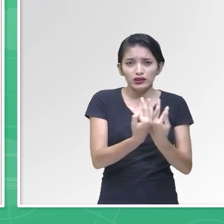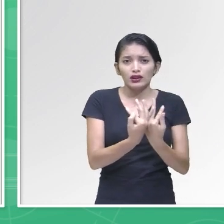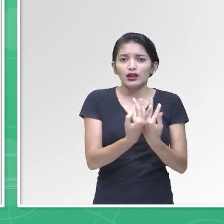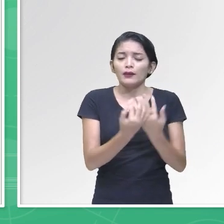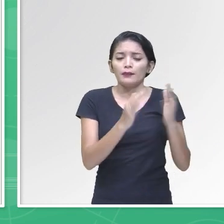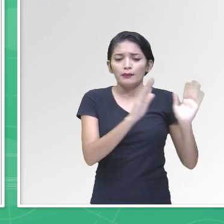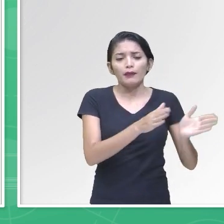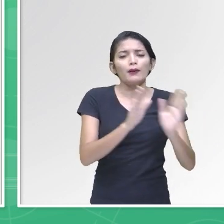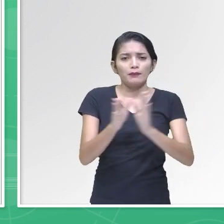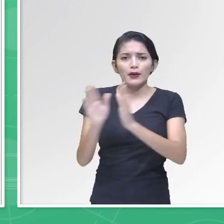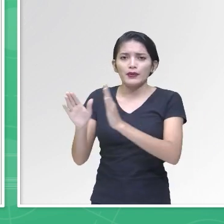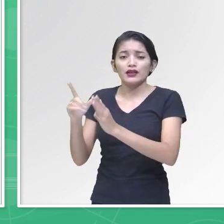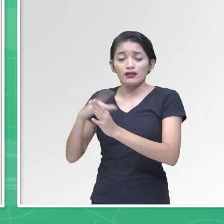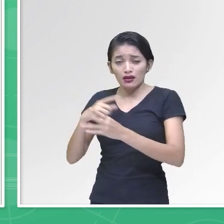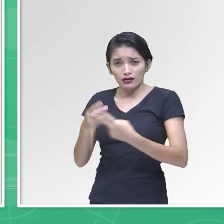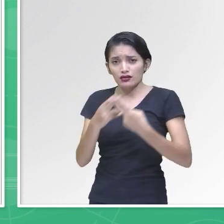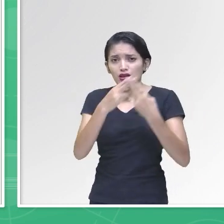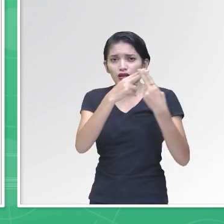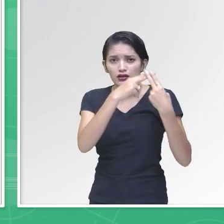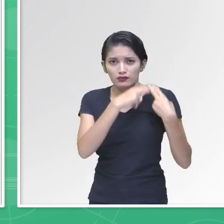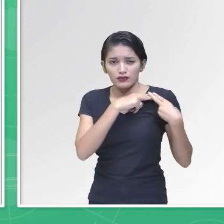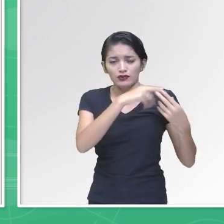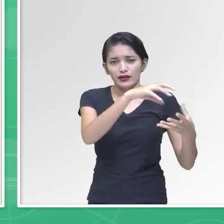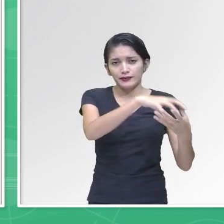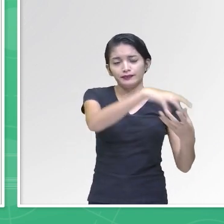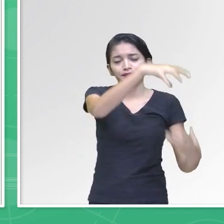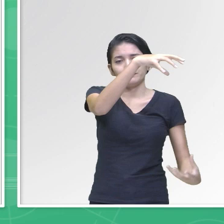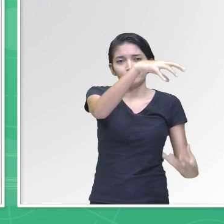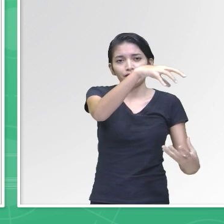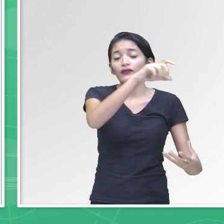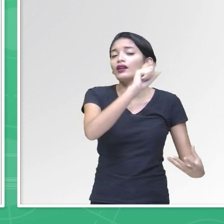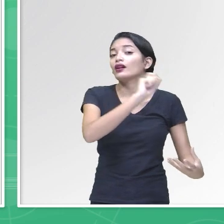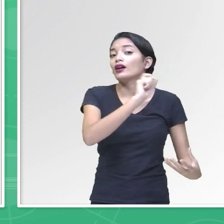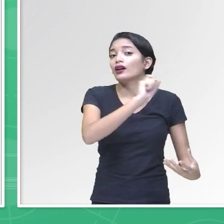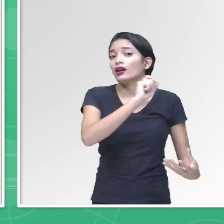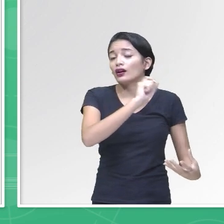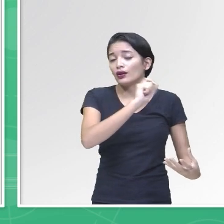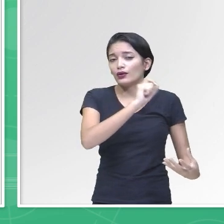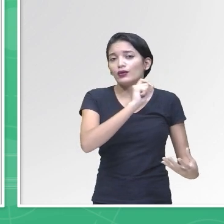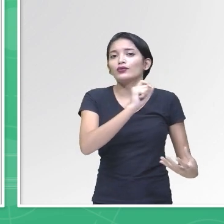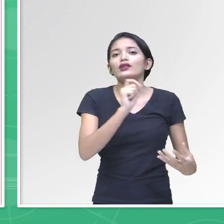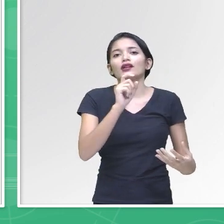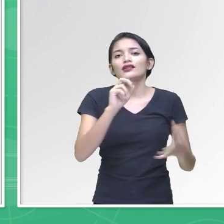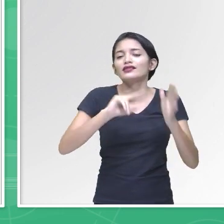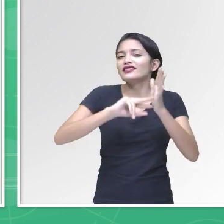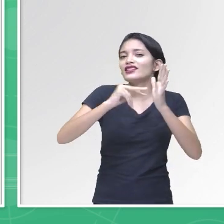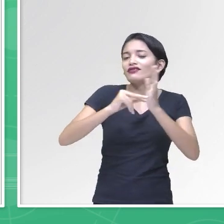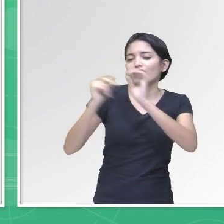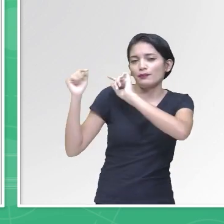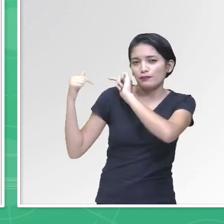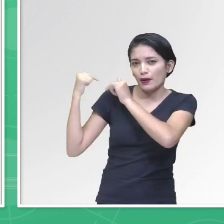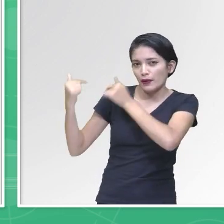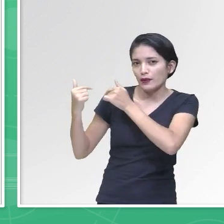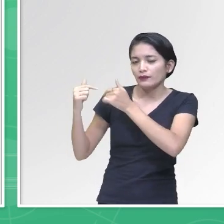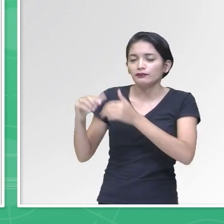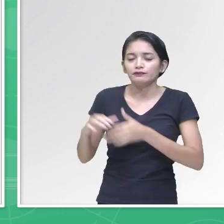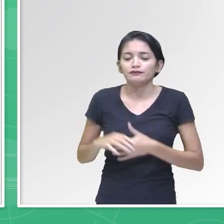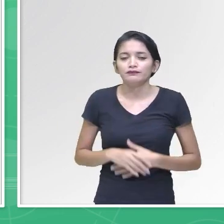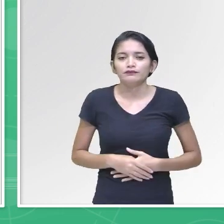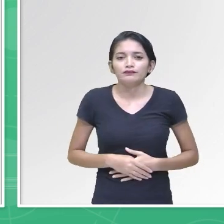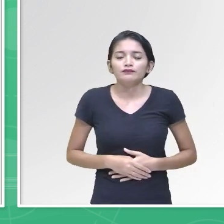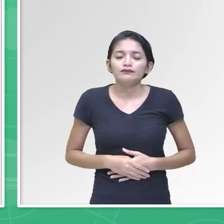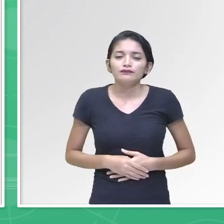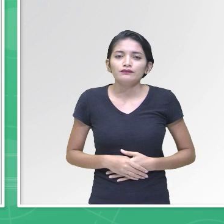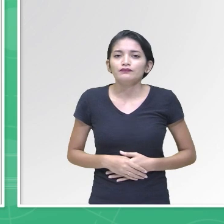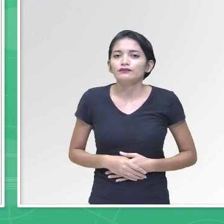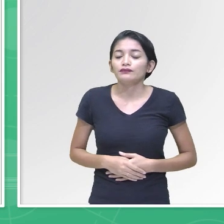de responsabilidades da fase adulta. É isso que diz a tradicional, mas